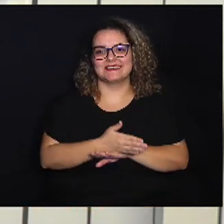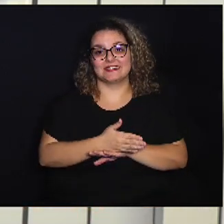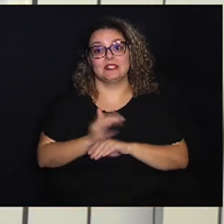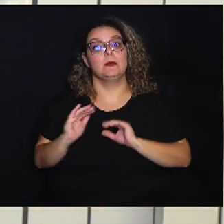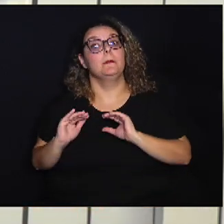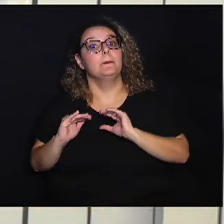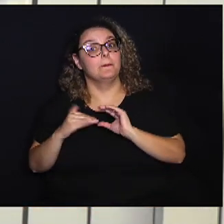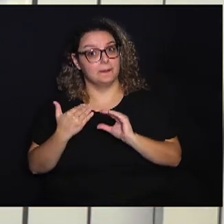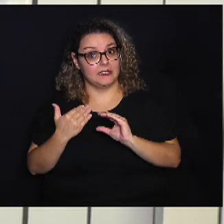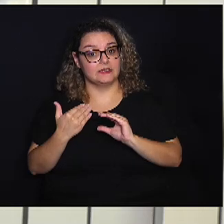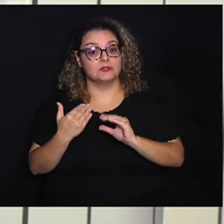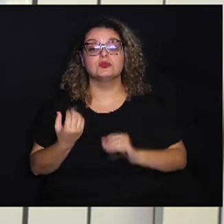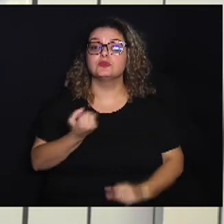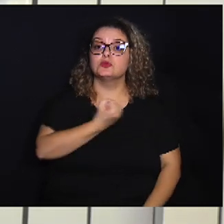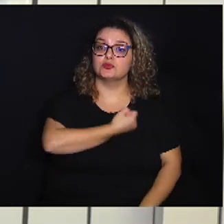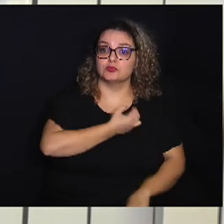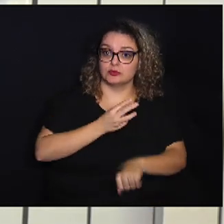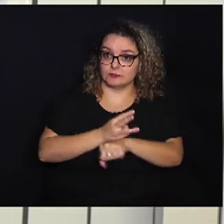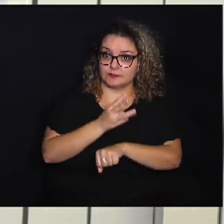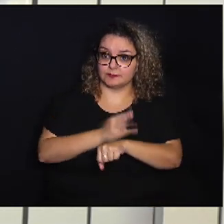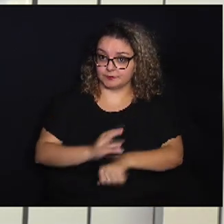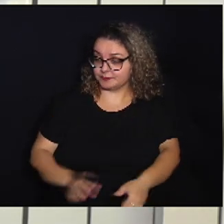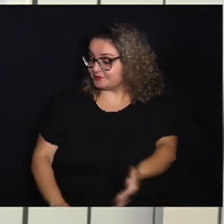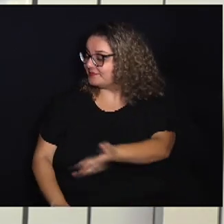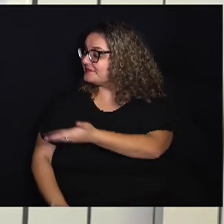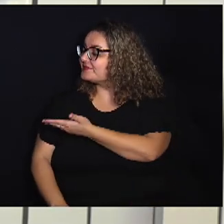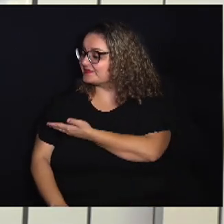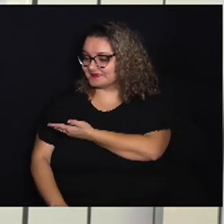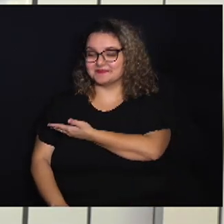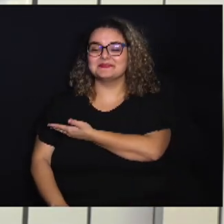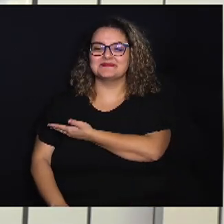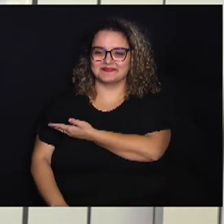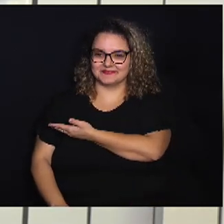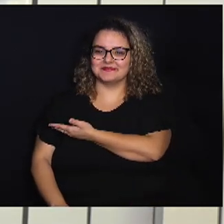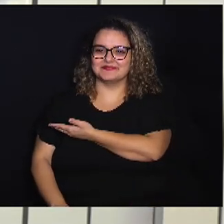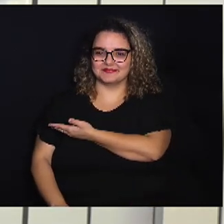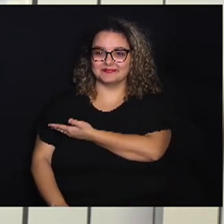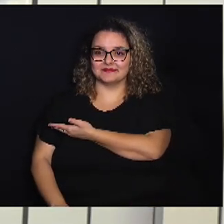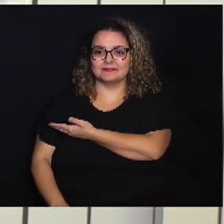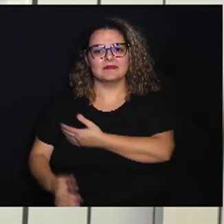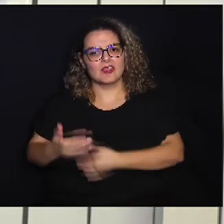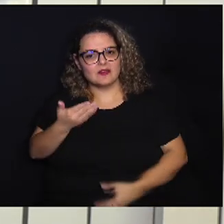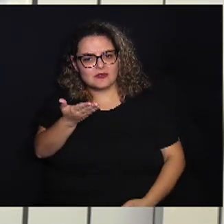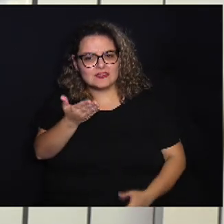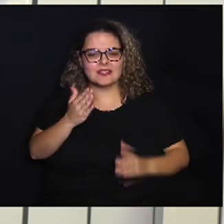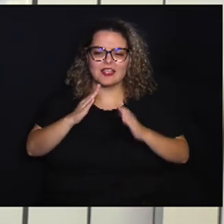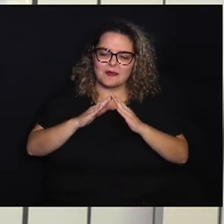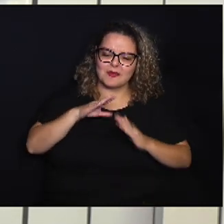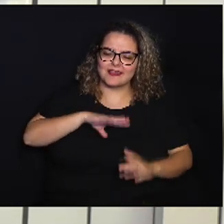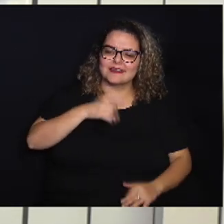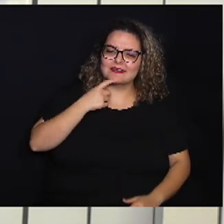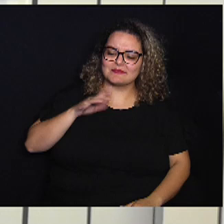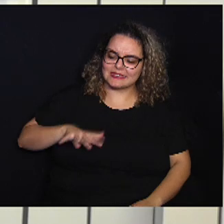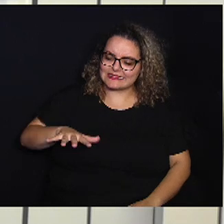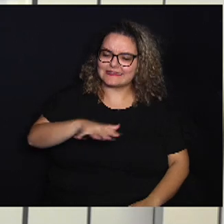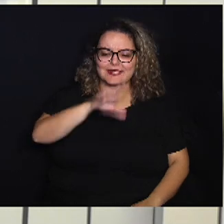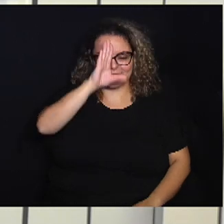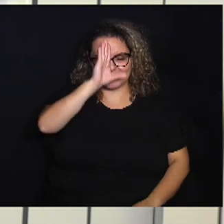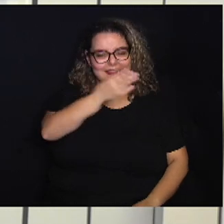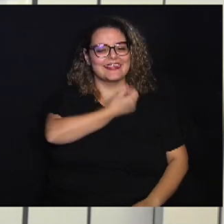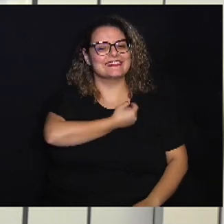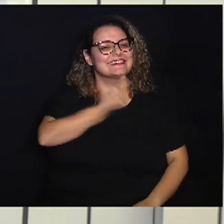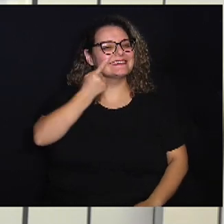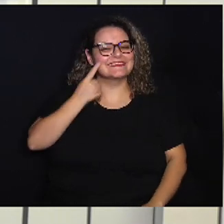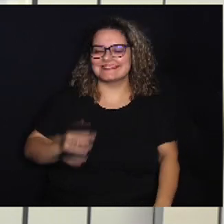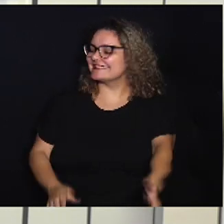a sua mensagem para o número do nosso WhatsApp. 19 é o nosso DDD. Você que é de Campinas e região pode ir direto